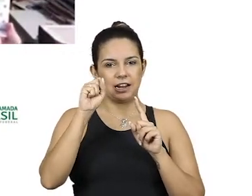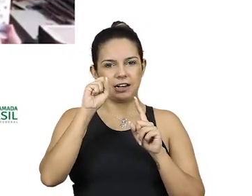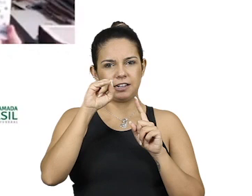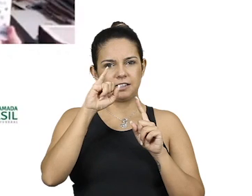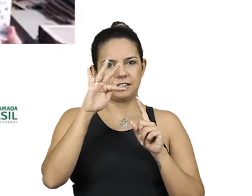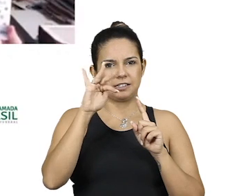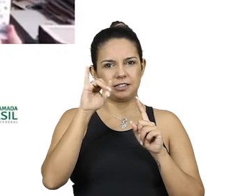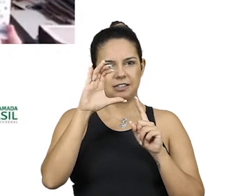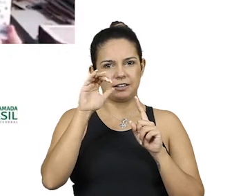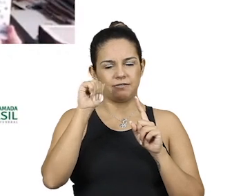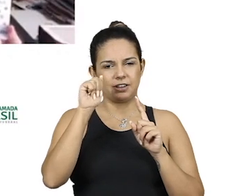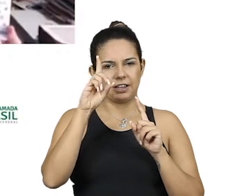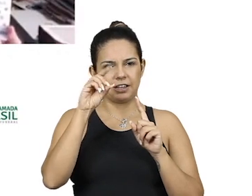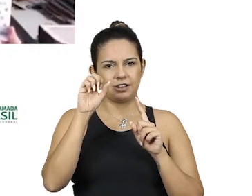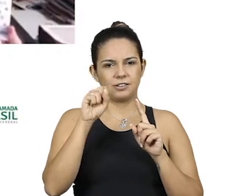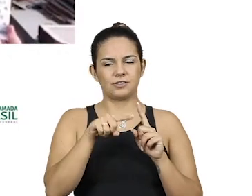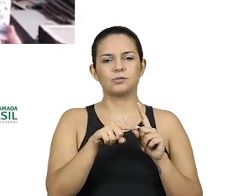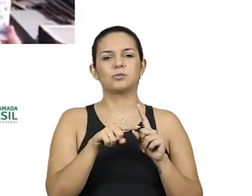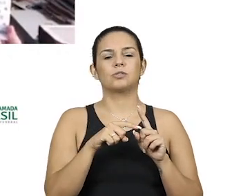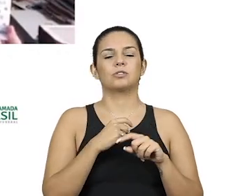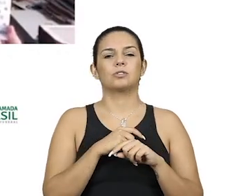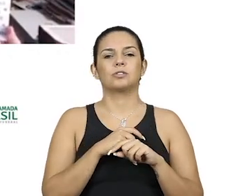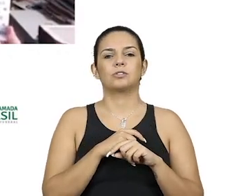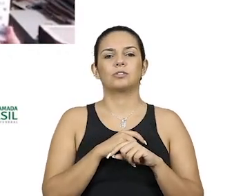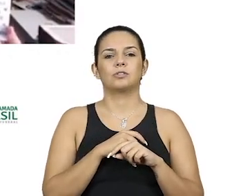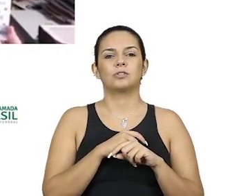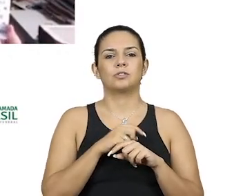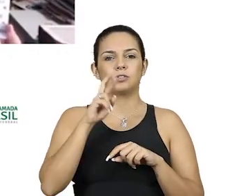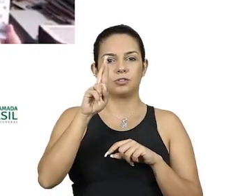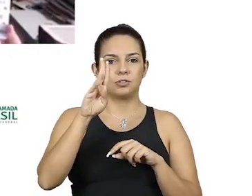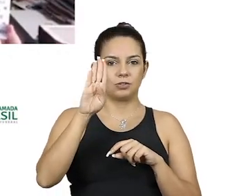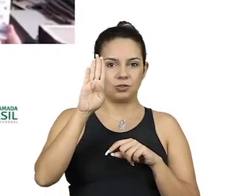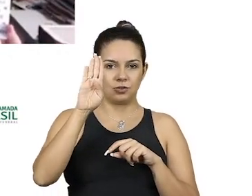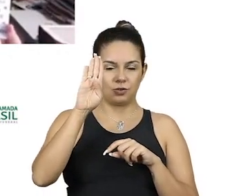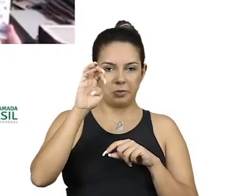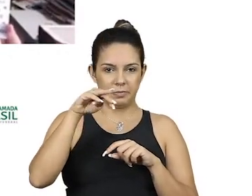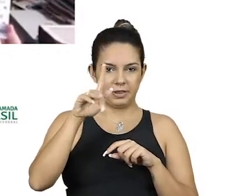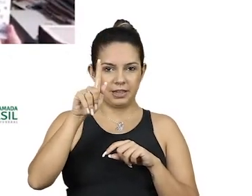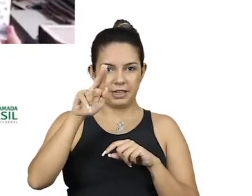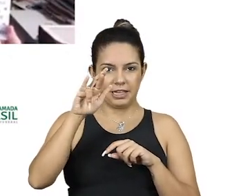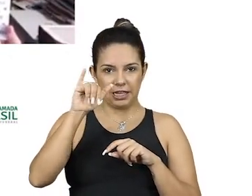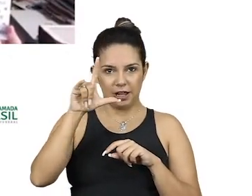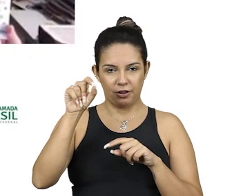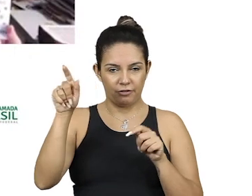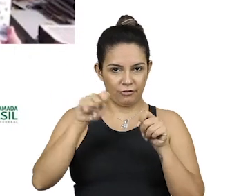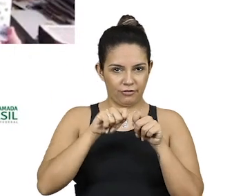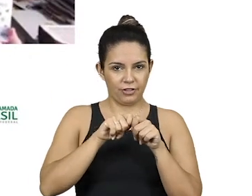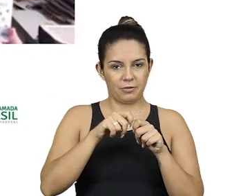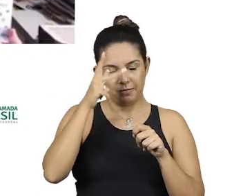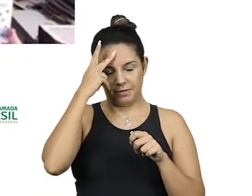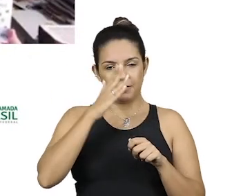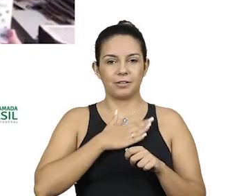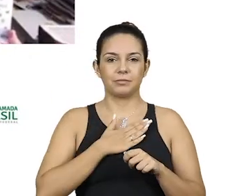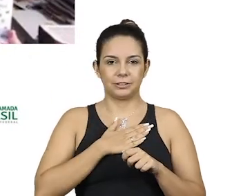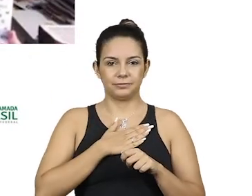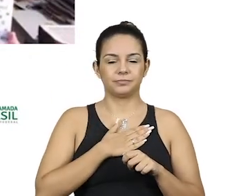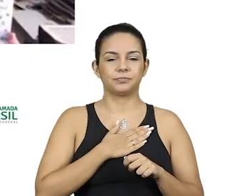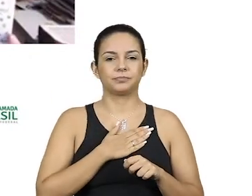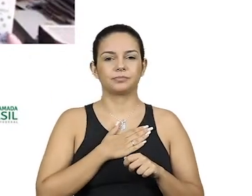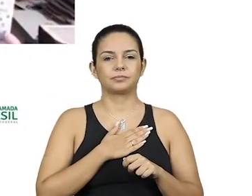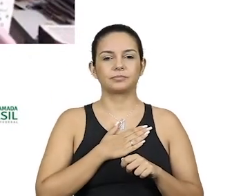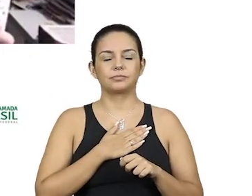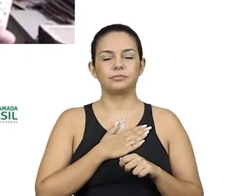Tanto, que o Rubem Grillo faz para mim.